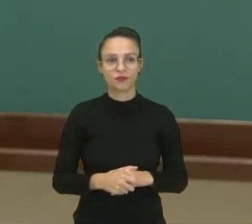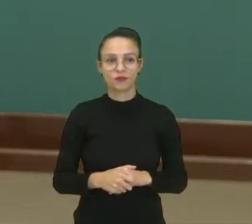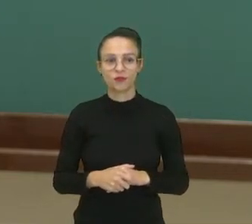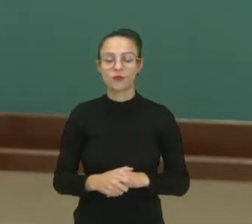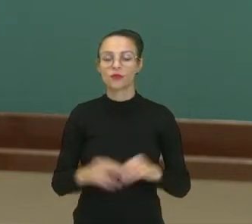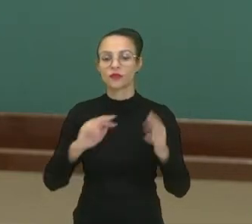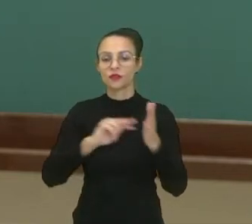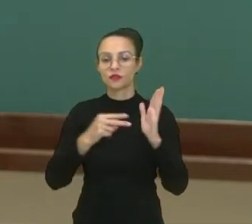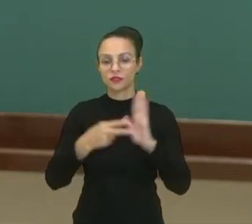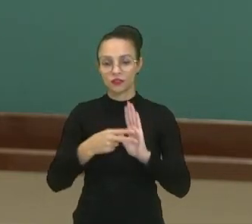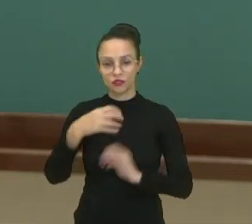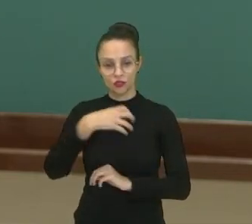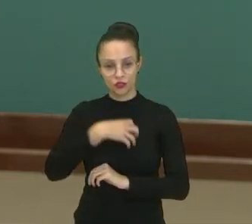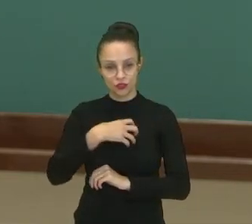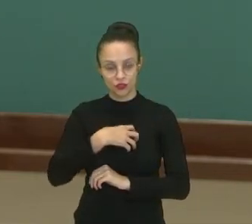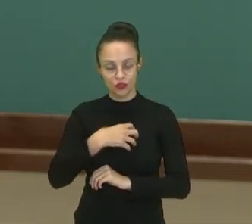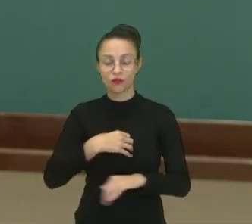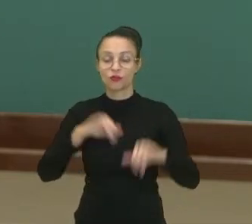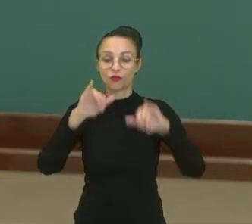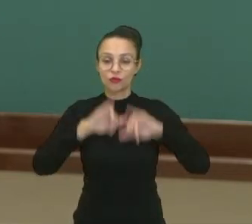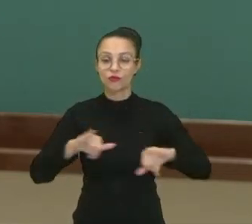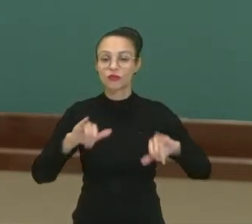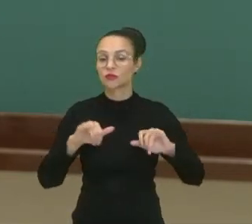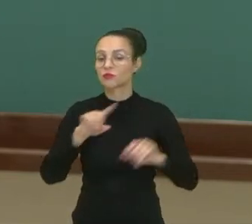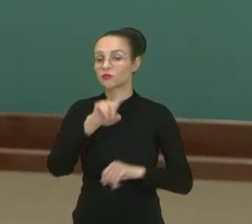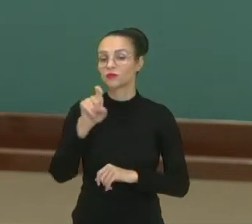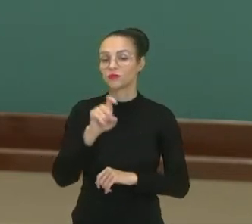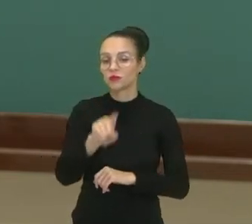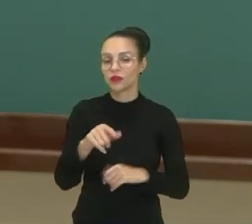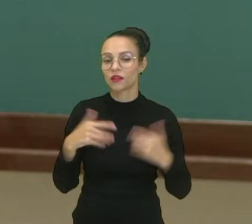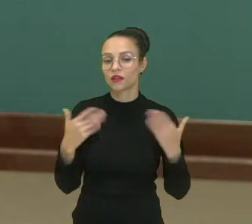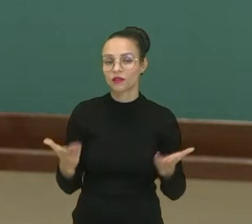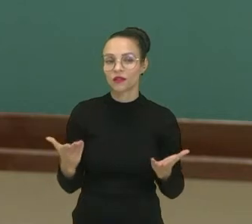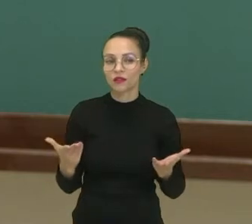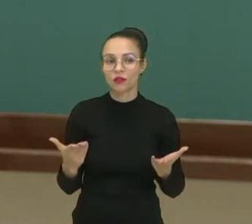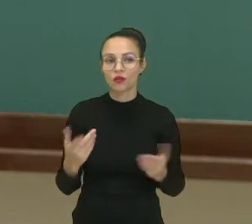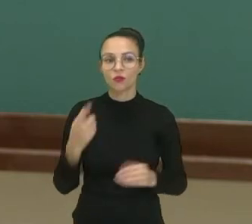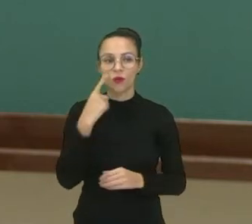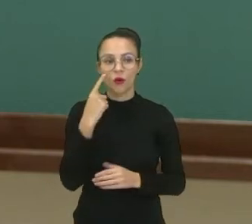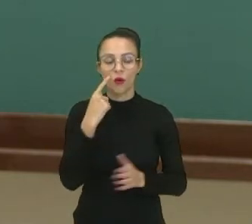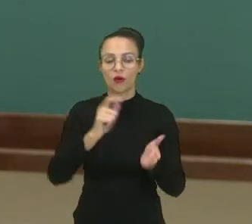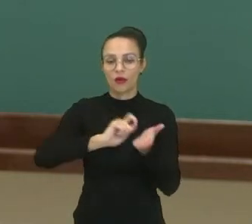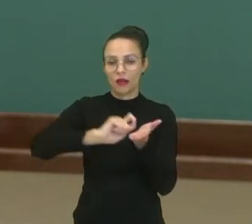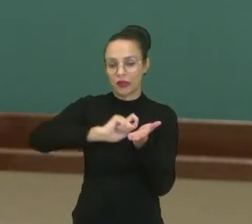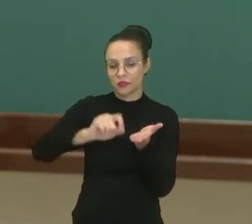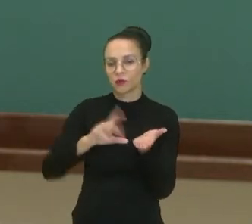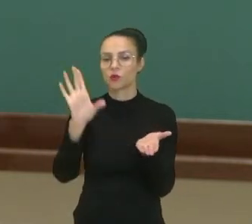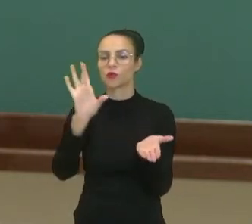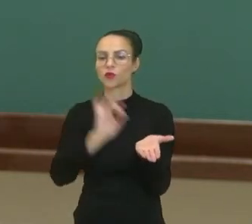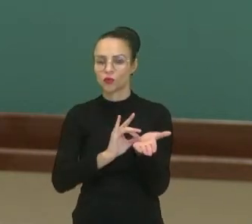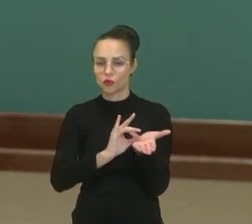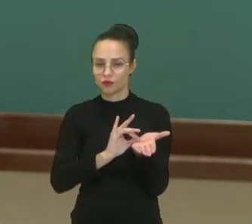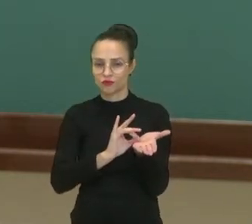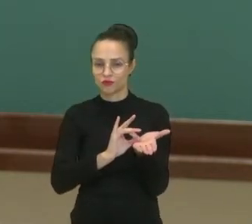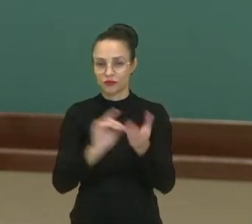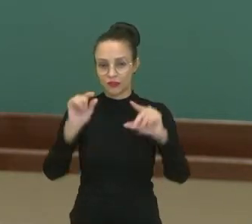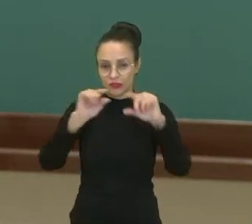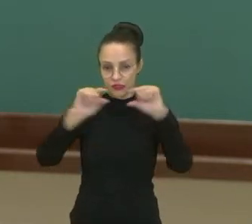de sentido produzido pelo enunciado. Qual é o enunciado da propaganda? Ó, raspou, grudou, é uma